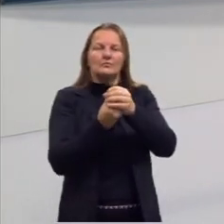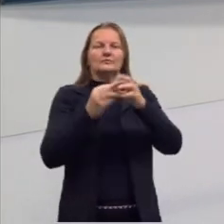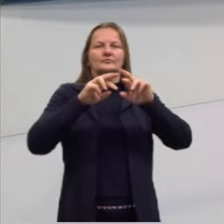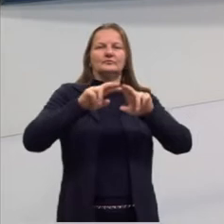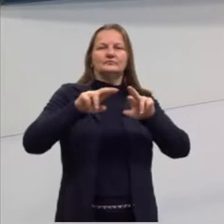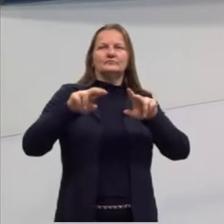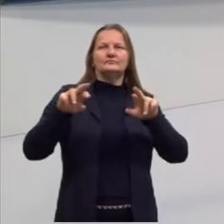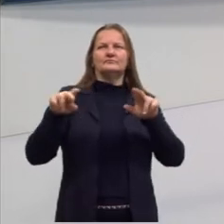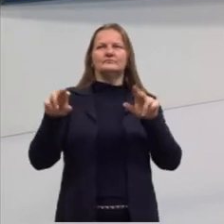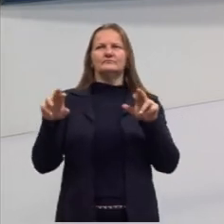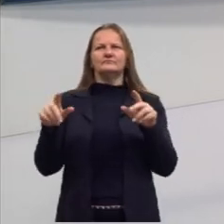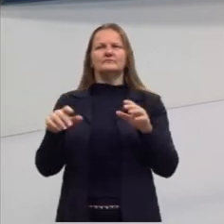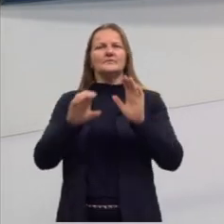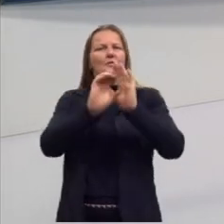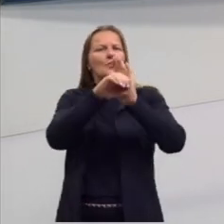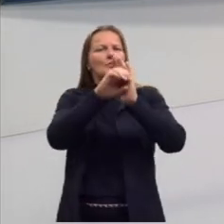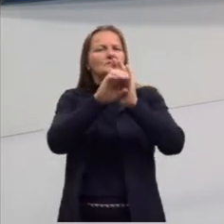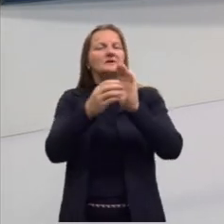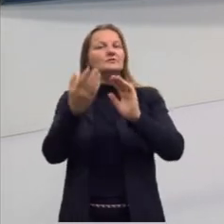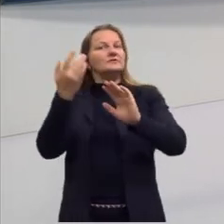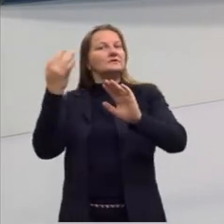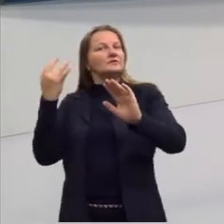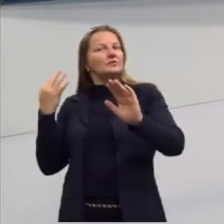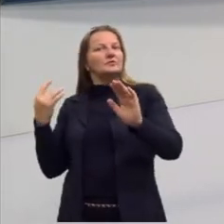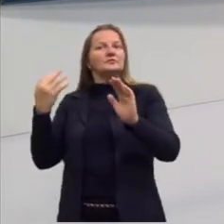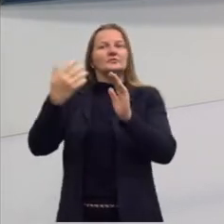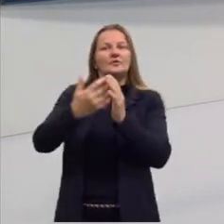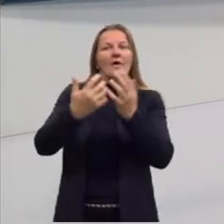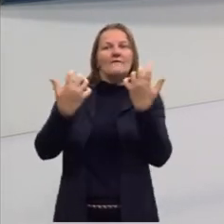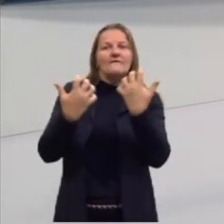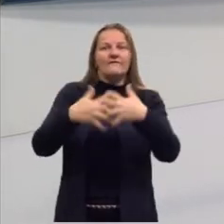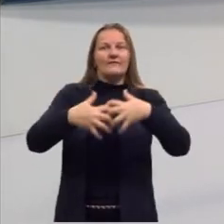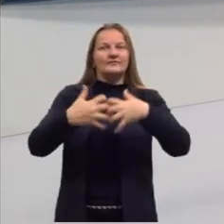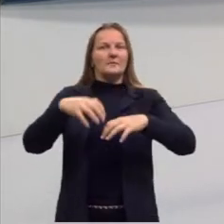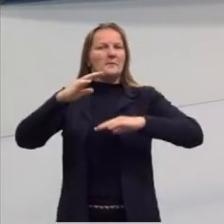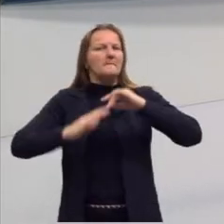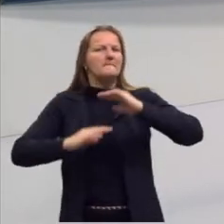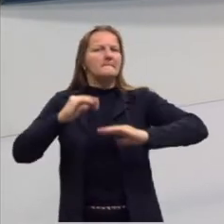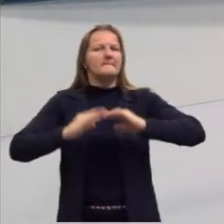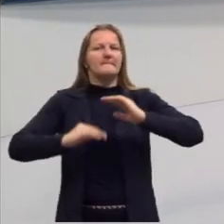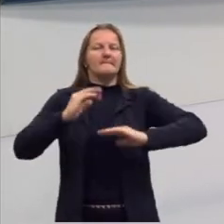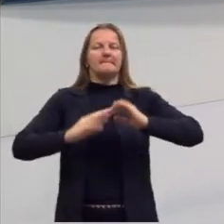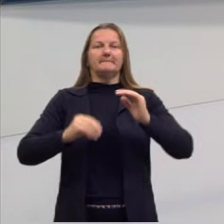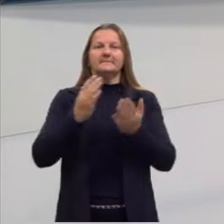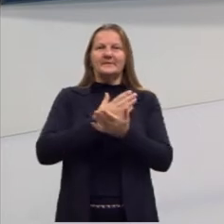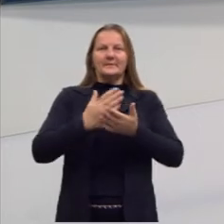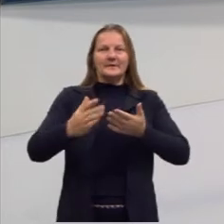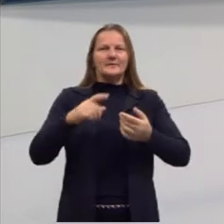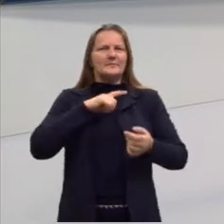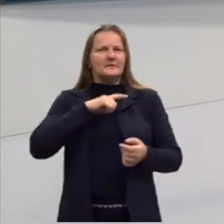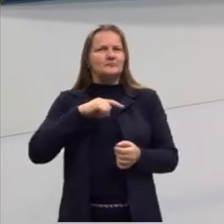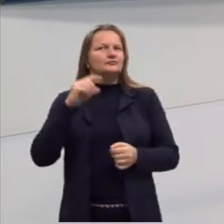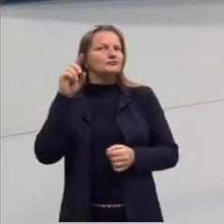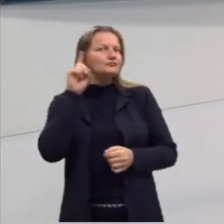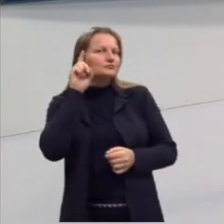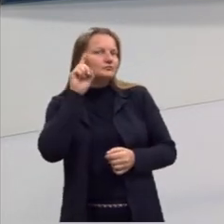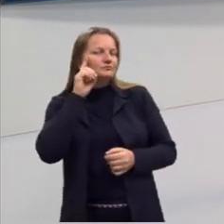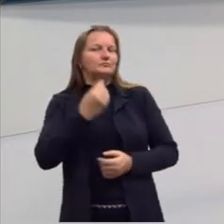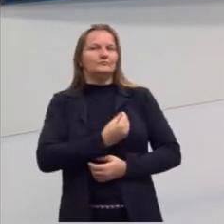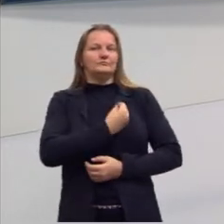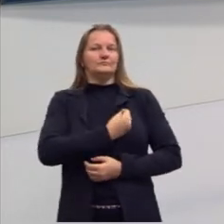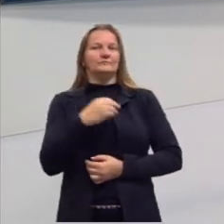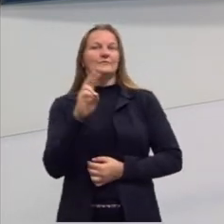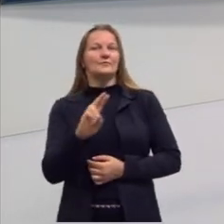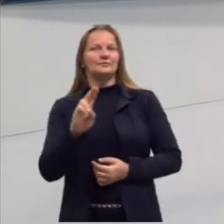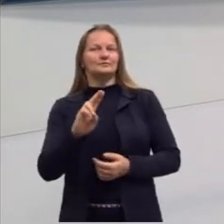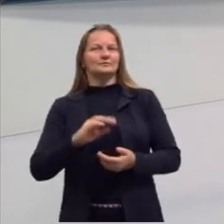vários conceito que a gente já viu vai funcionar né mas na prática é mais aparecer coisas mais do nosso dia a dia